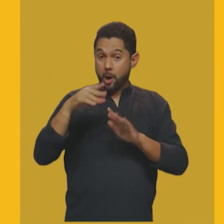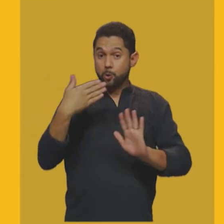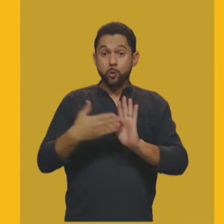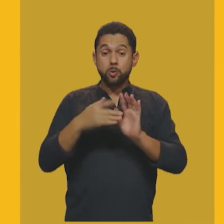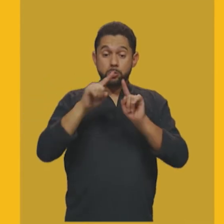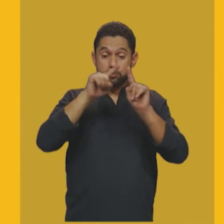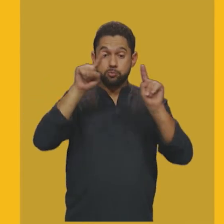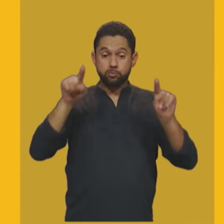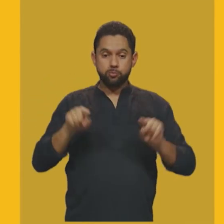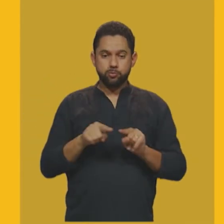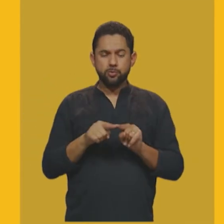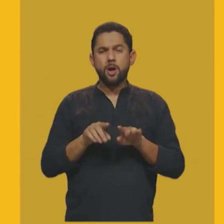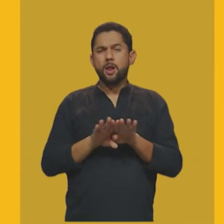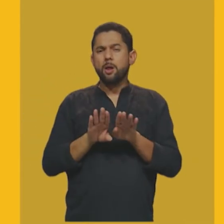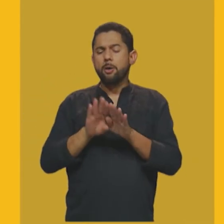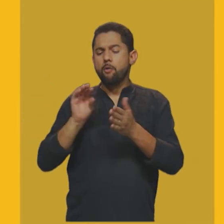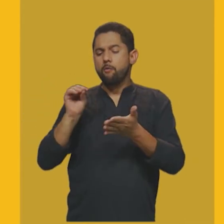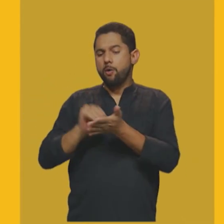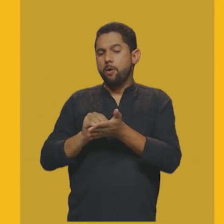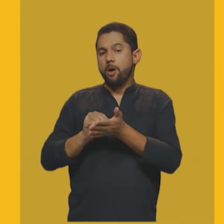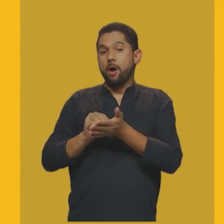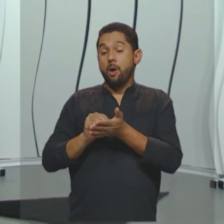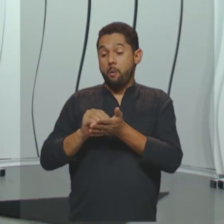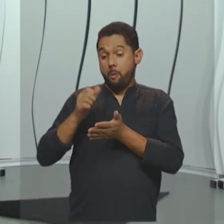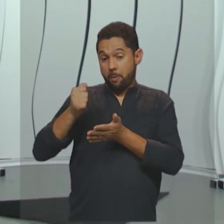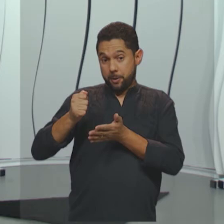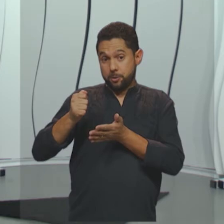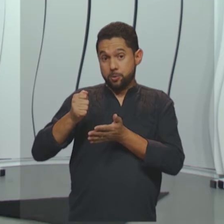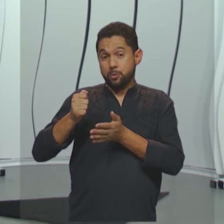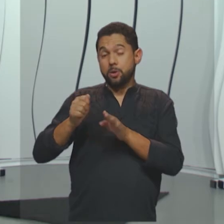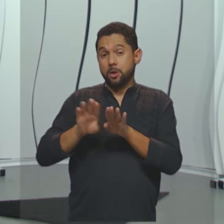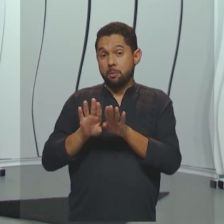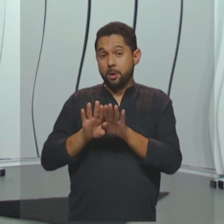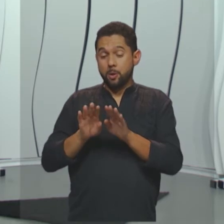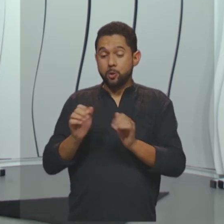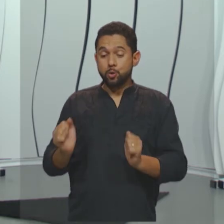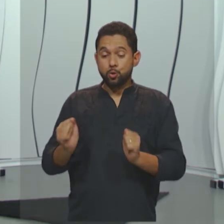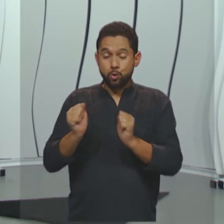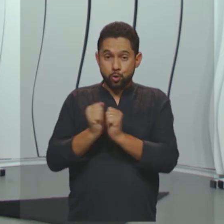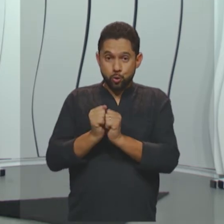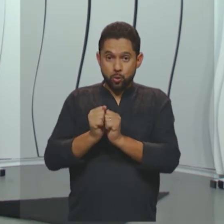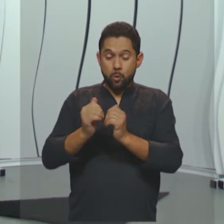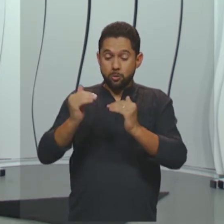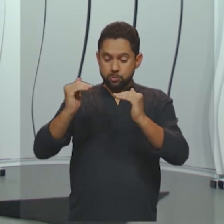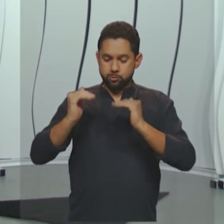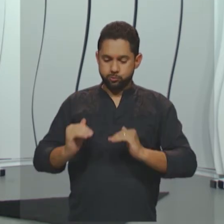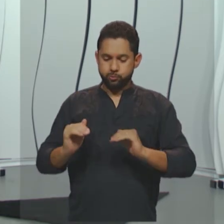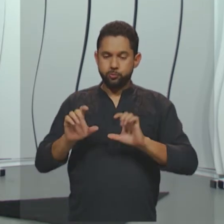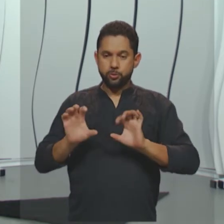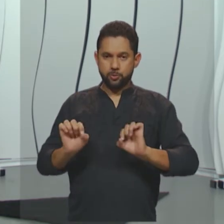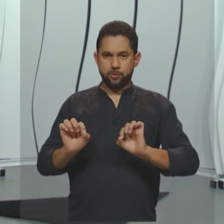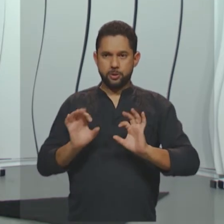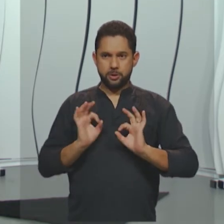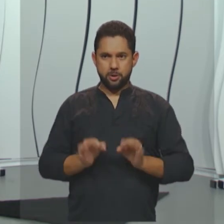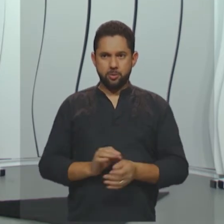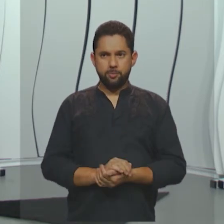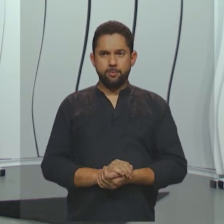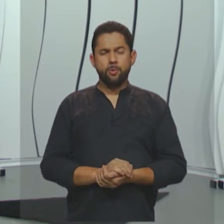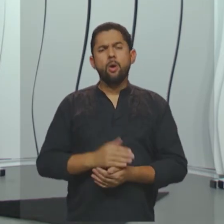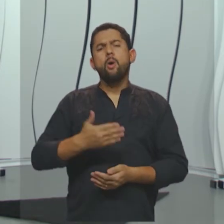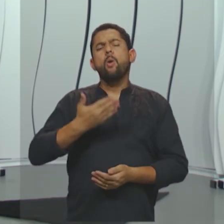tem que colocar o outro amperímetro em série com esse circuito que se encontra em paralelo. E aí, a